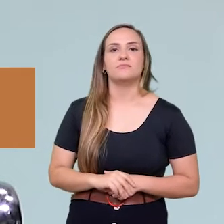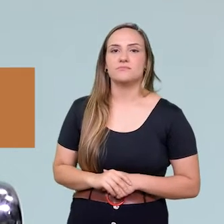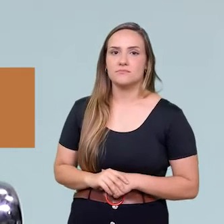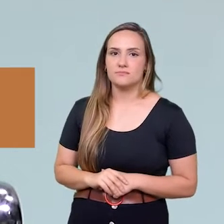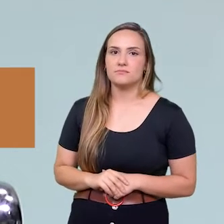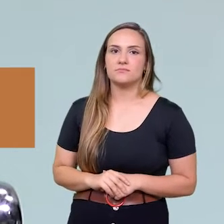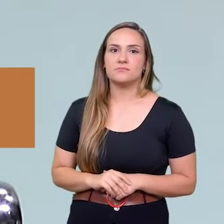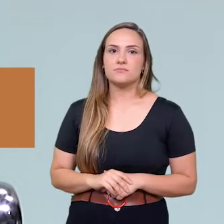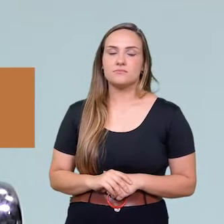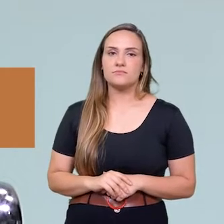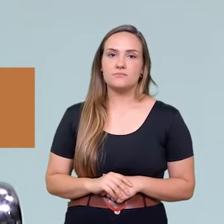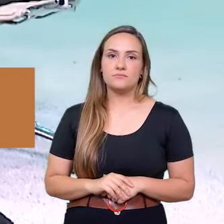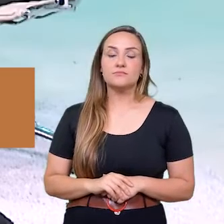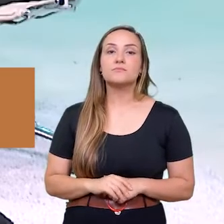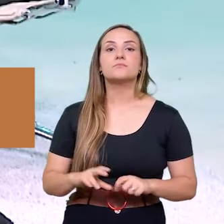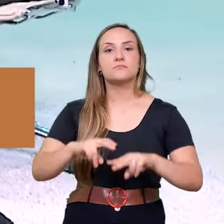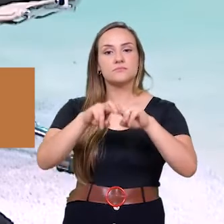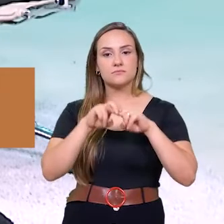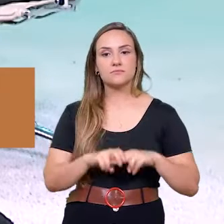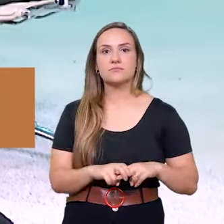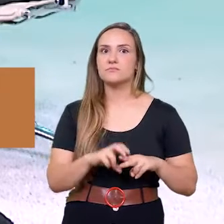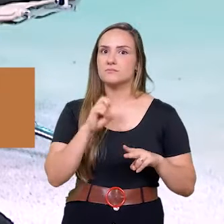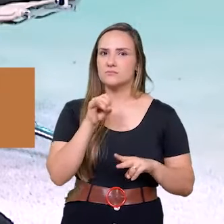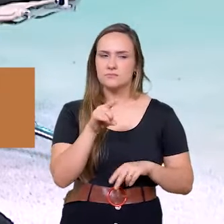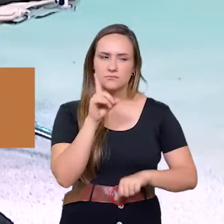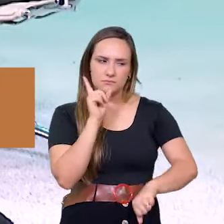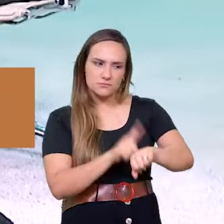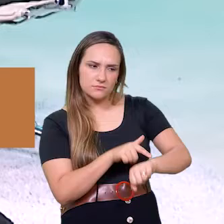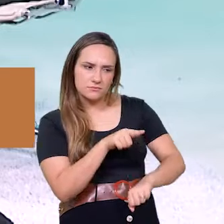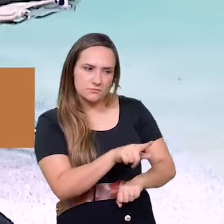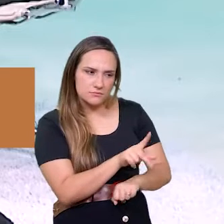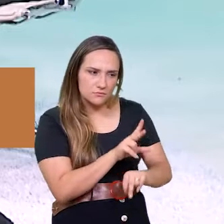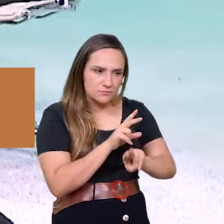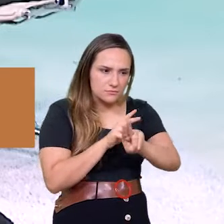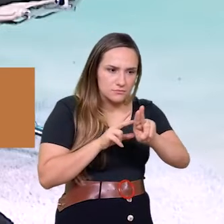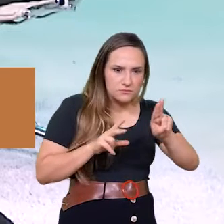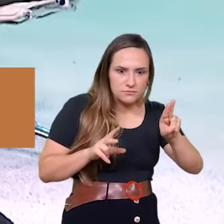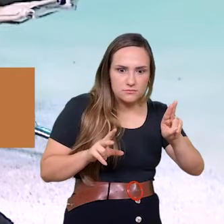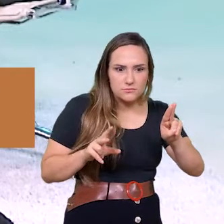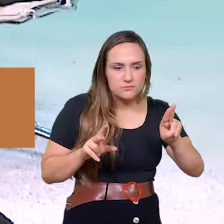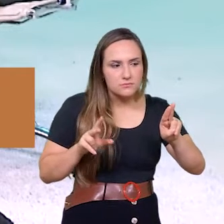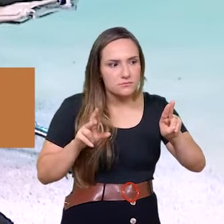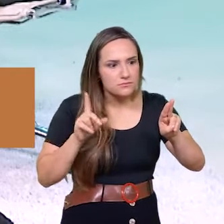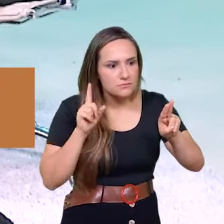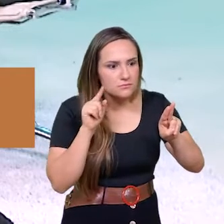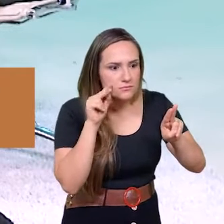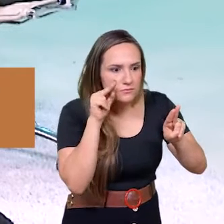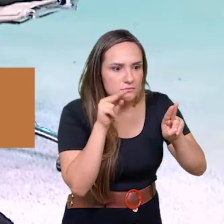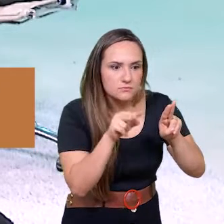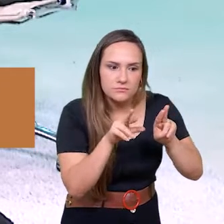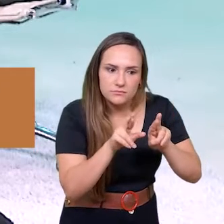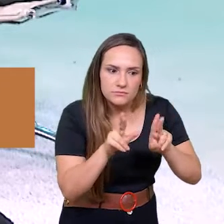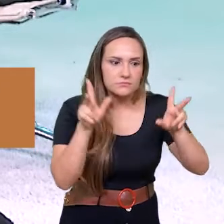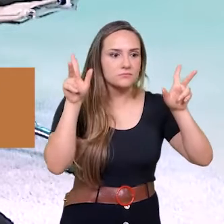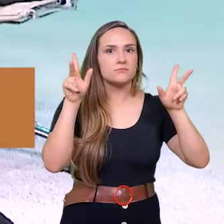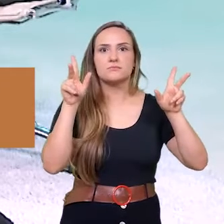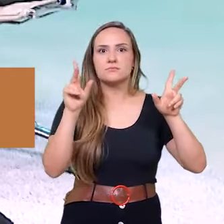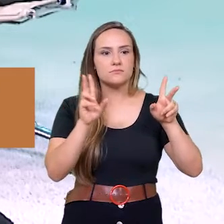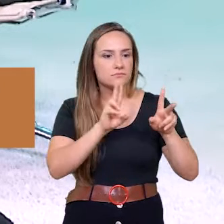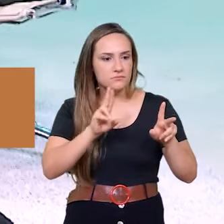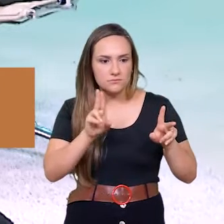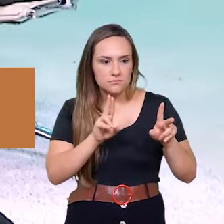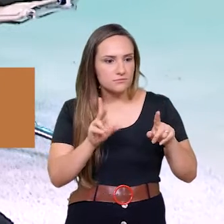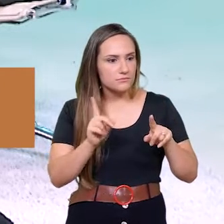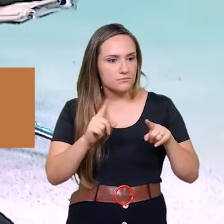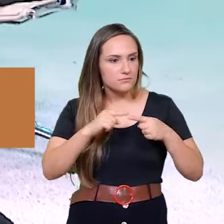É possível, se você imediatamente perceber o nome para onde foi aquela transferência,